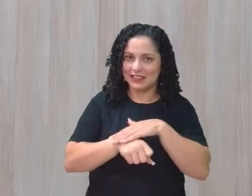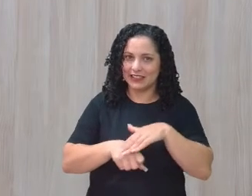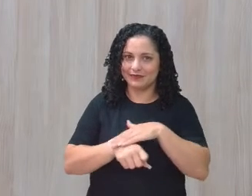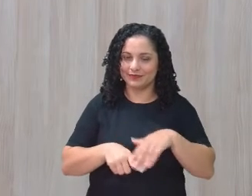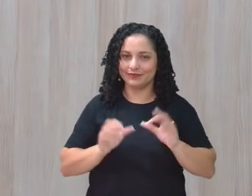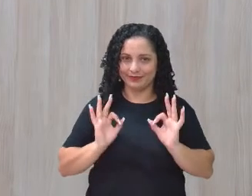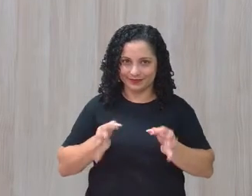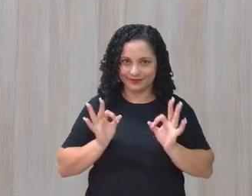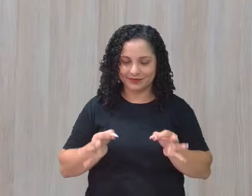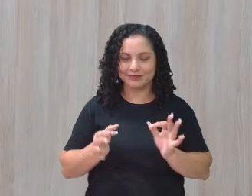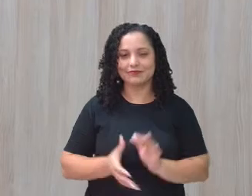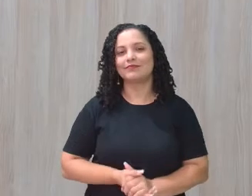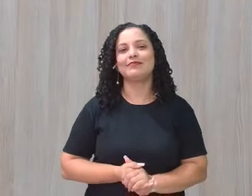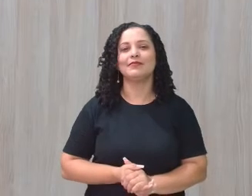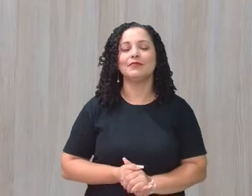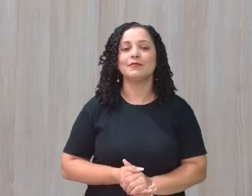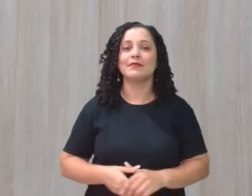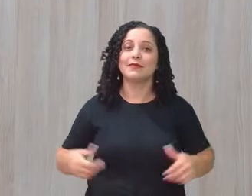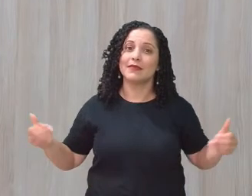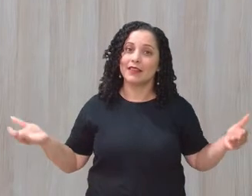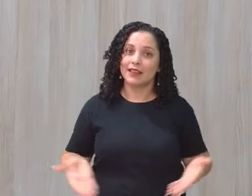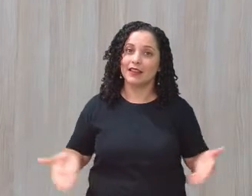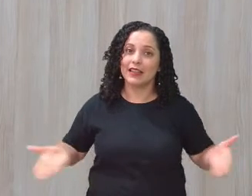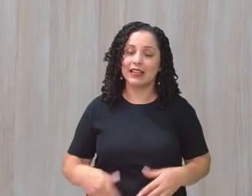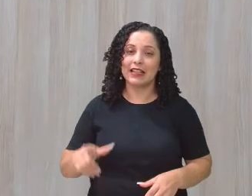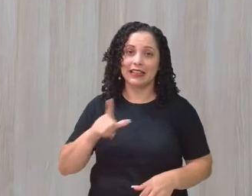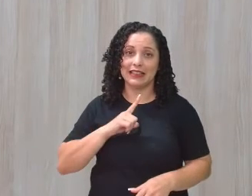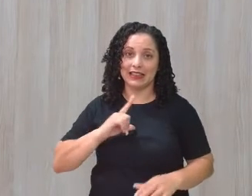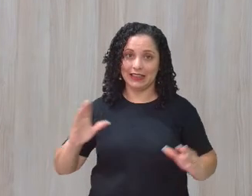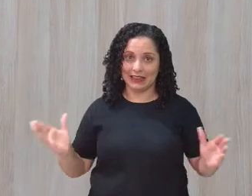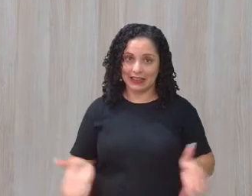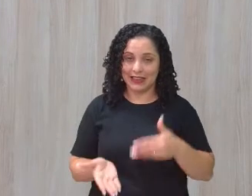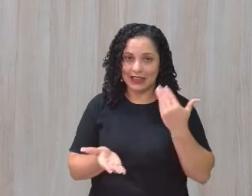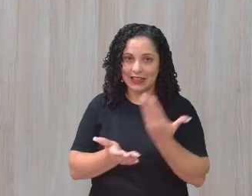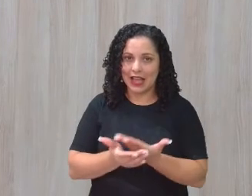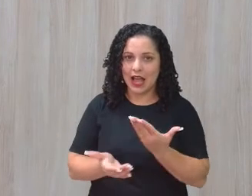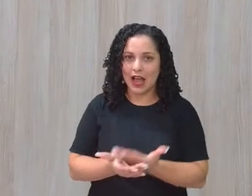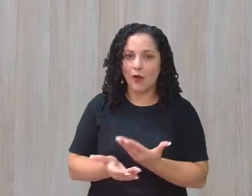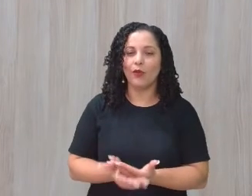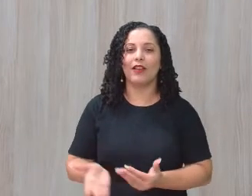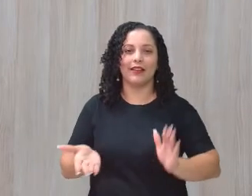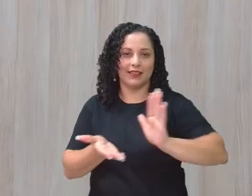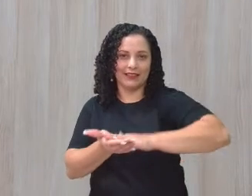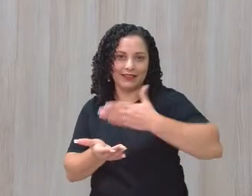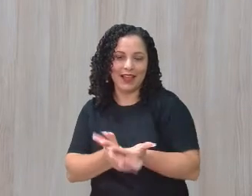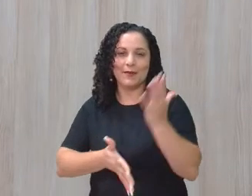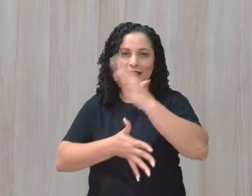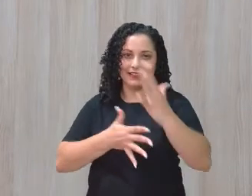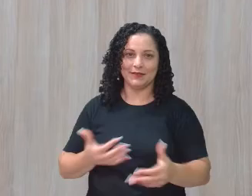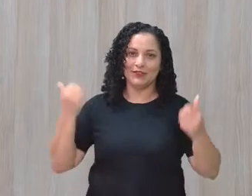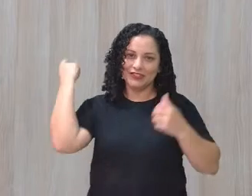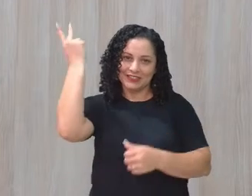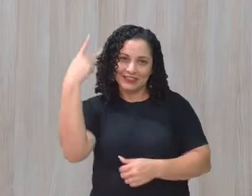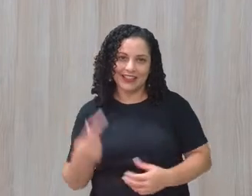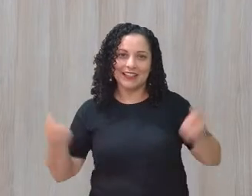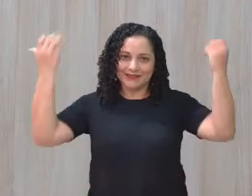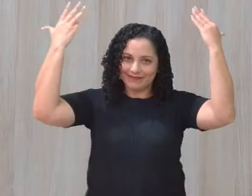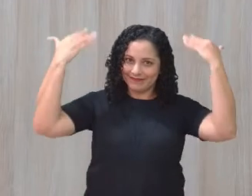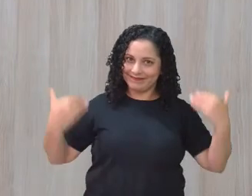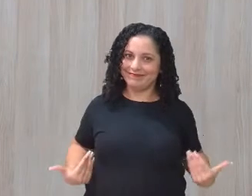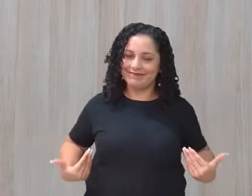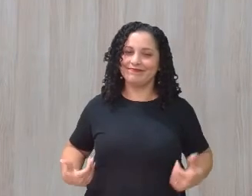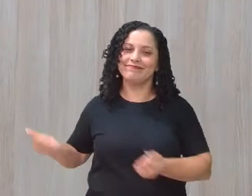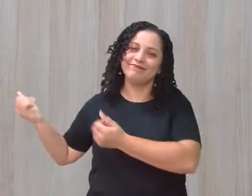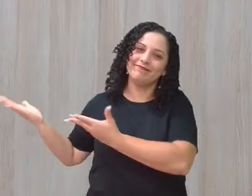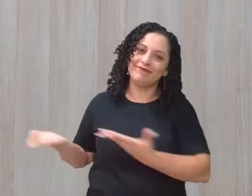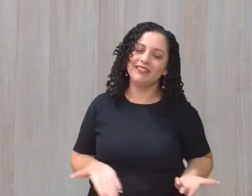sobre isso, tá certo? Ao meu lado aqui, me acompanhando nessa aula, eu tenho a nossa querida intérprete Késia. Seja bem-vinda, Késia.